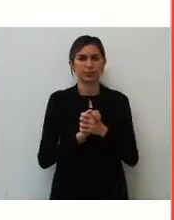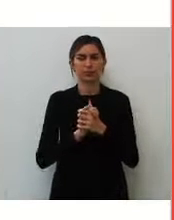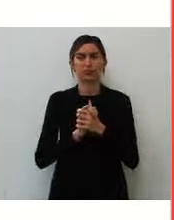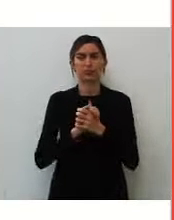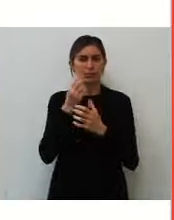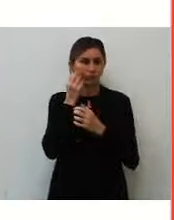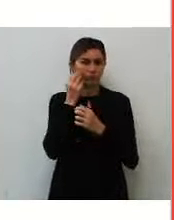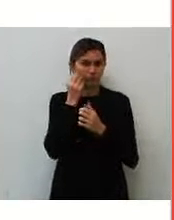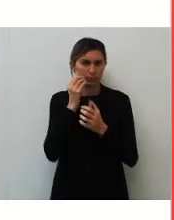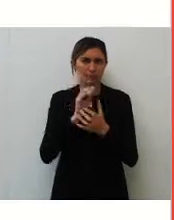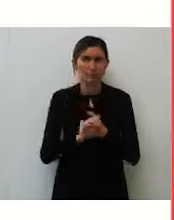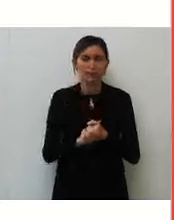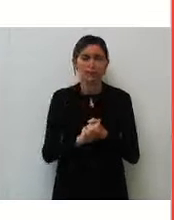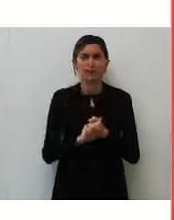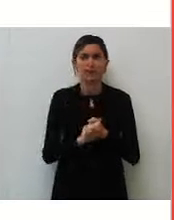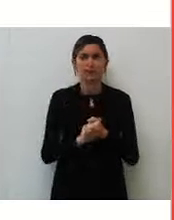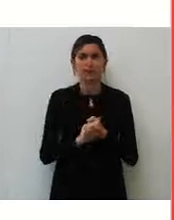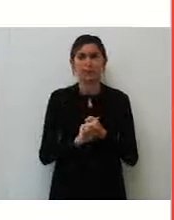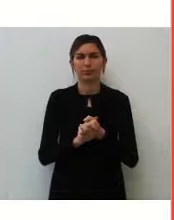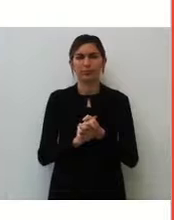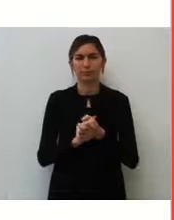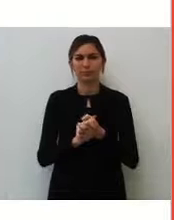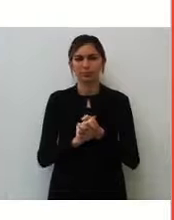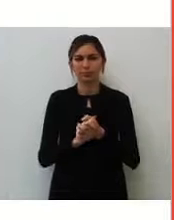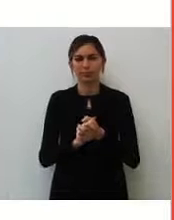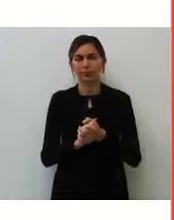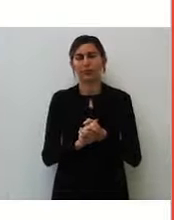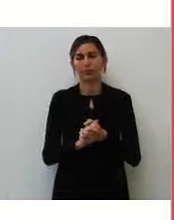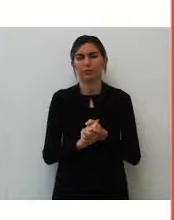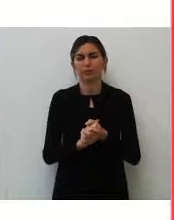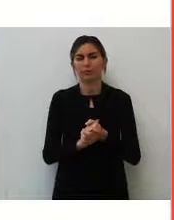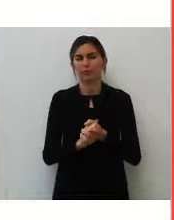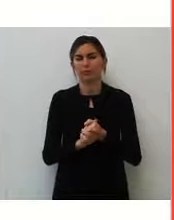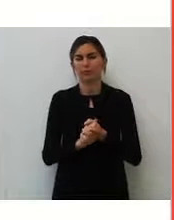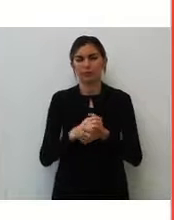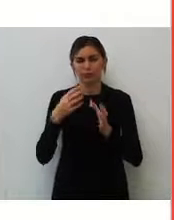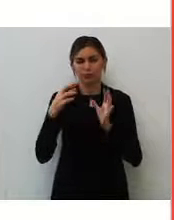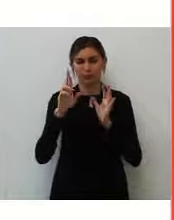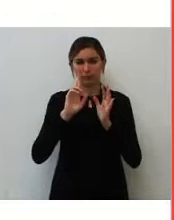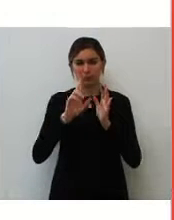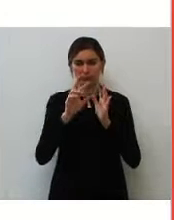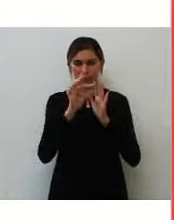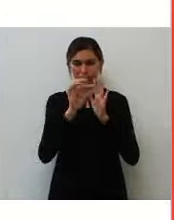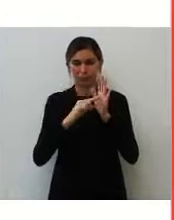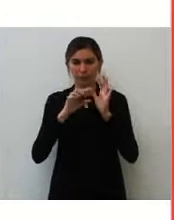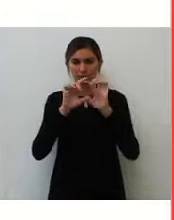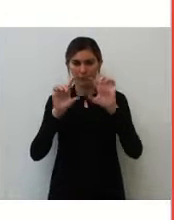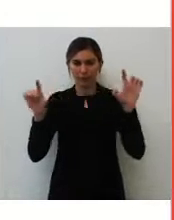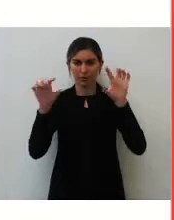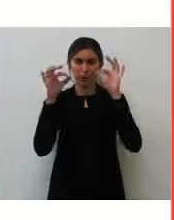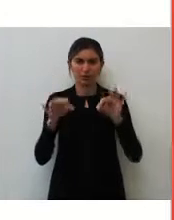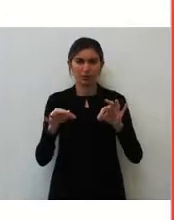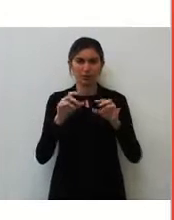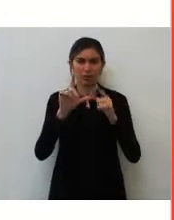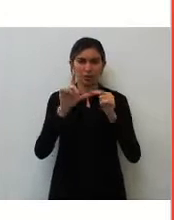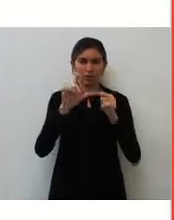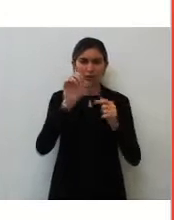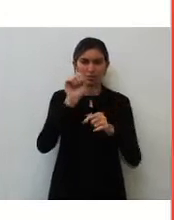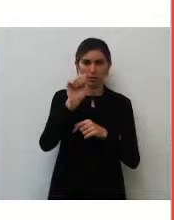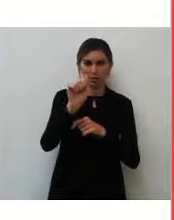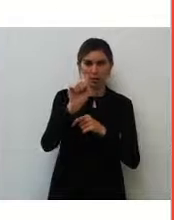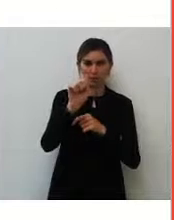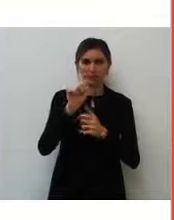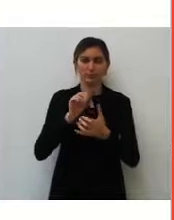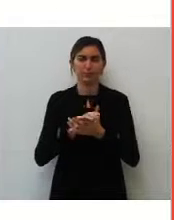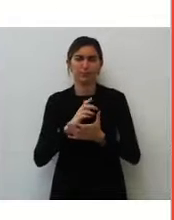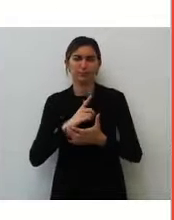vamos ver e aí e assinale a frase correta na letra a nós